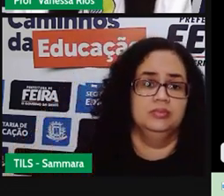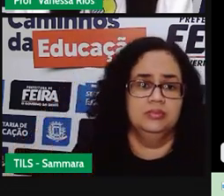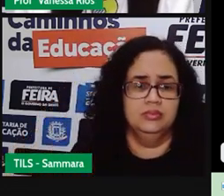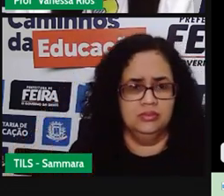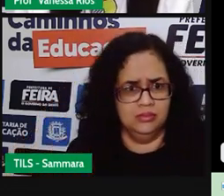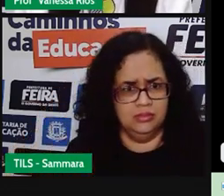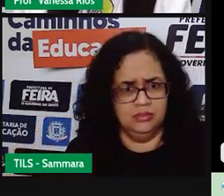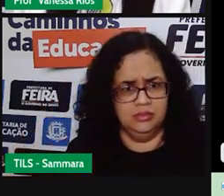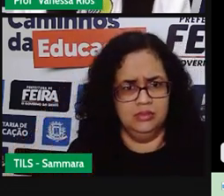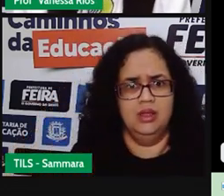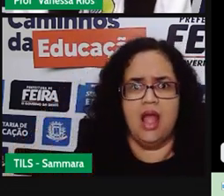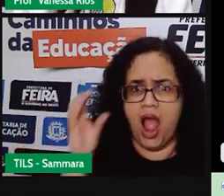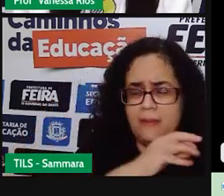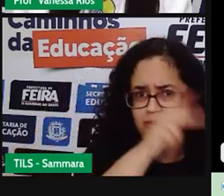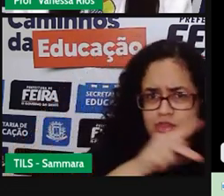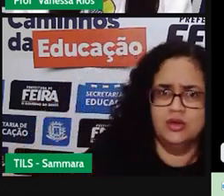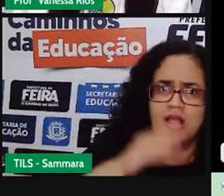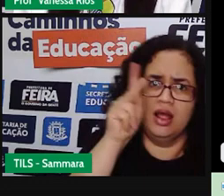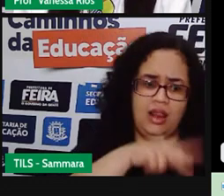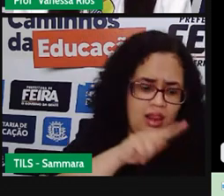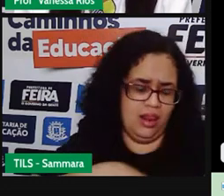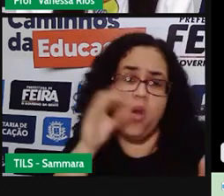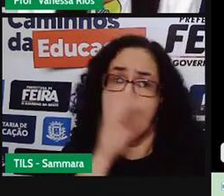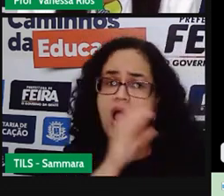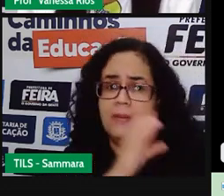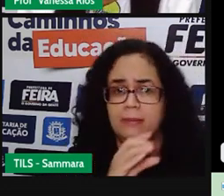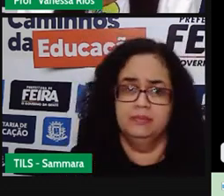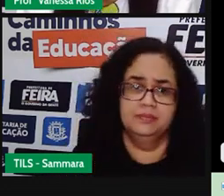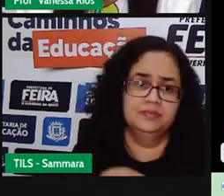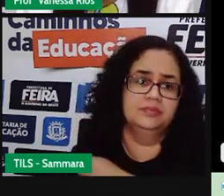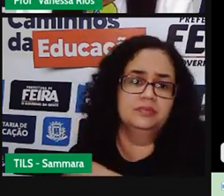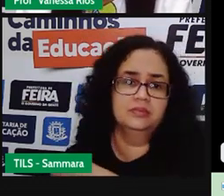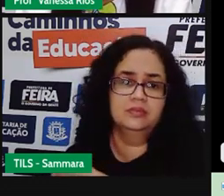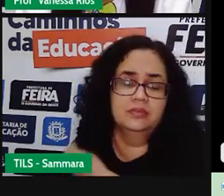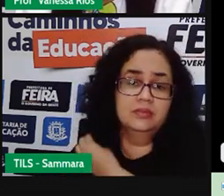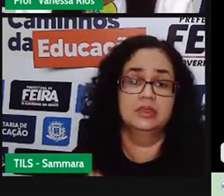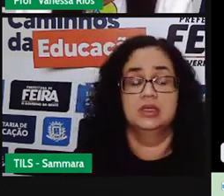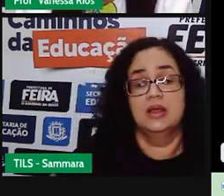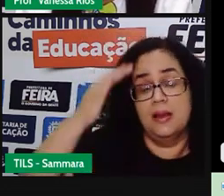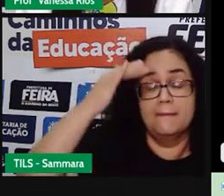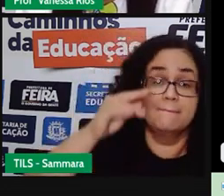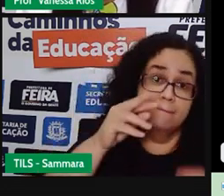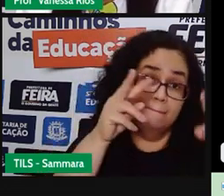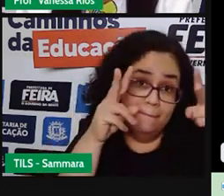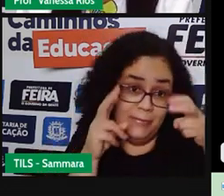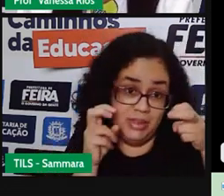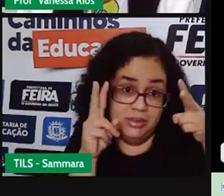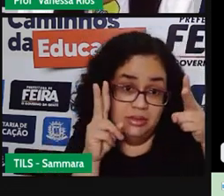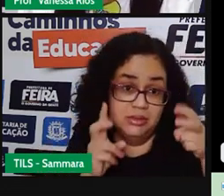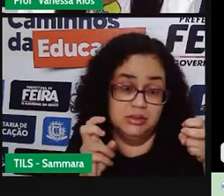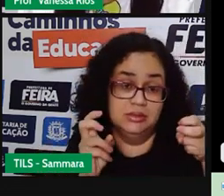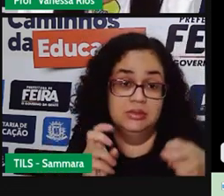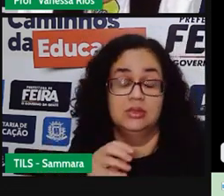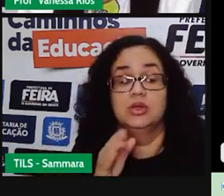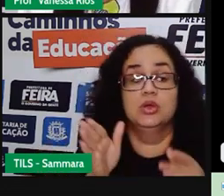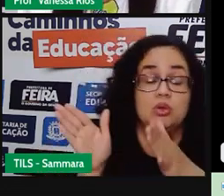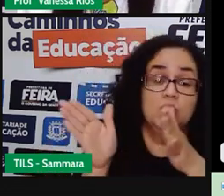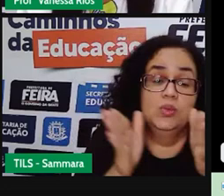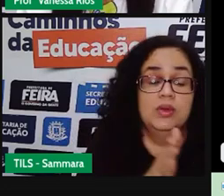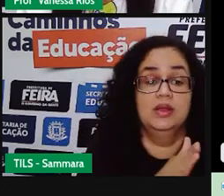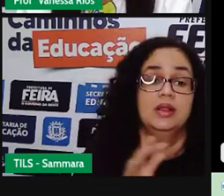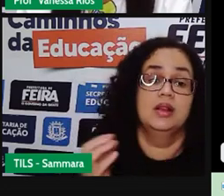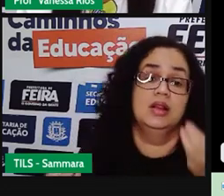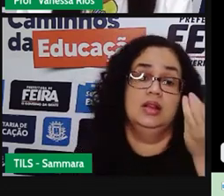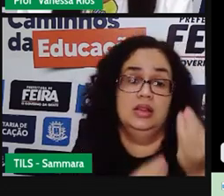vocês perceberem quanto o ritmo e quanto a forma como a voz se apresenta na leitura de um poema é importante para o